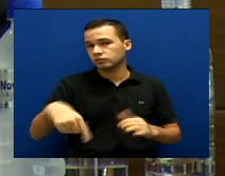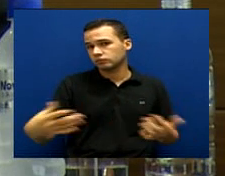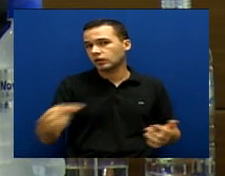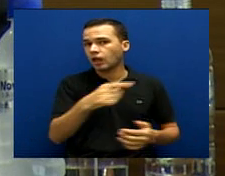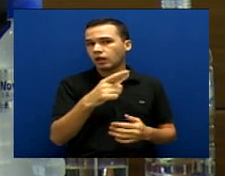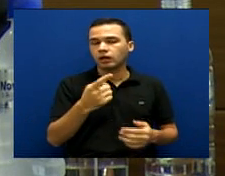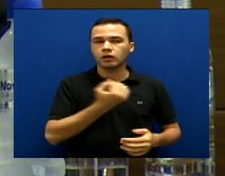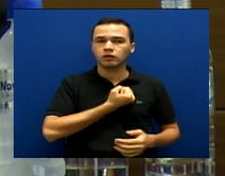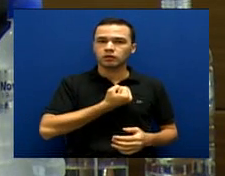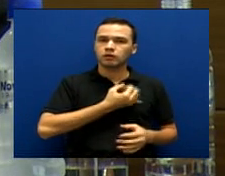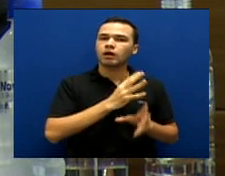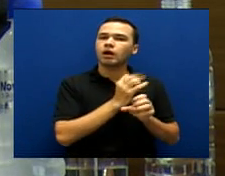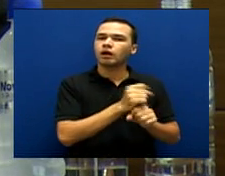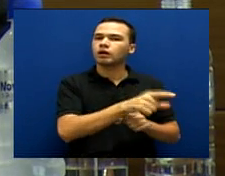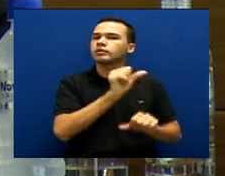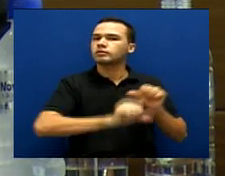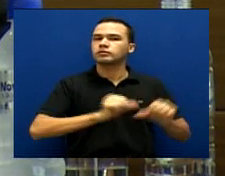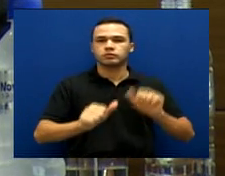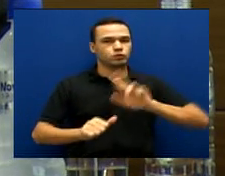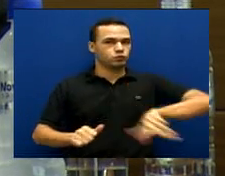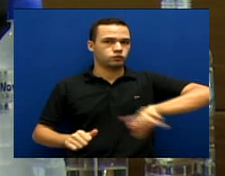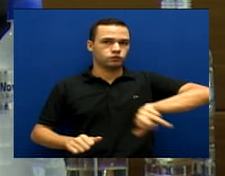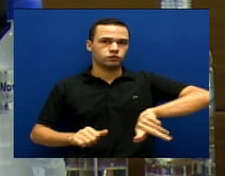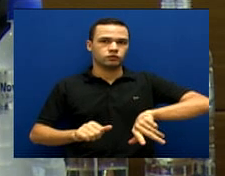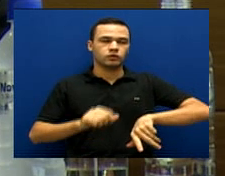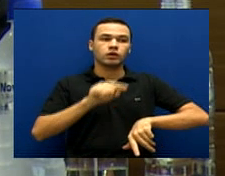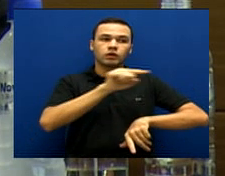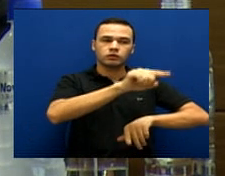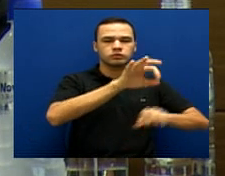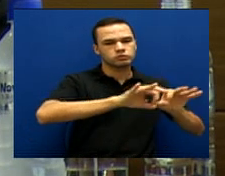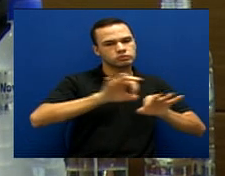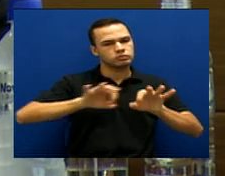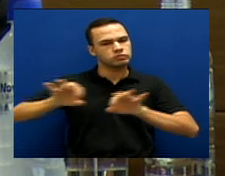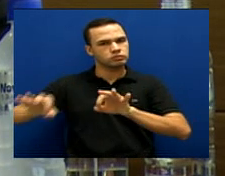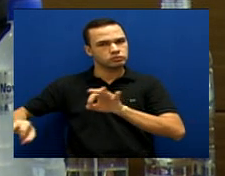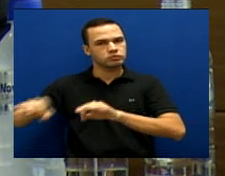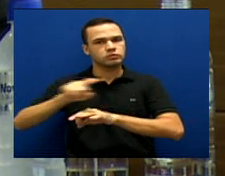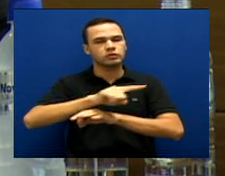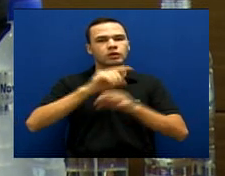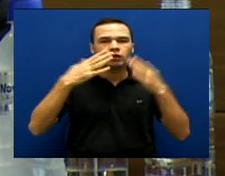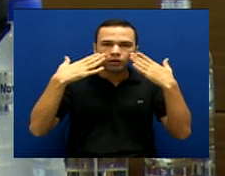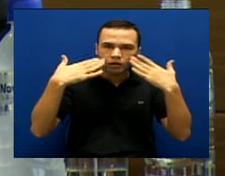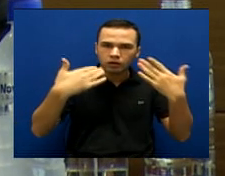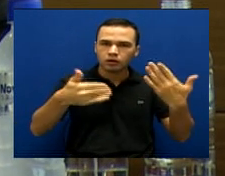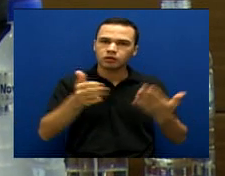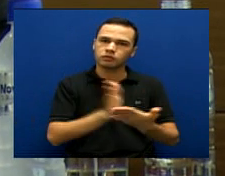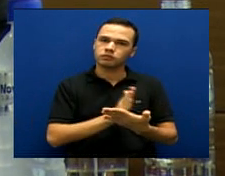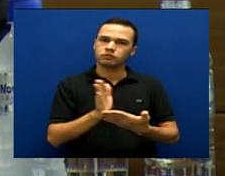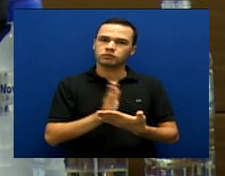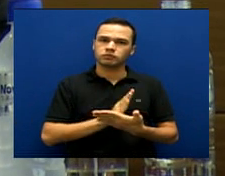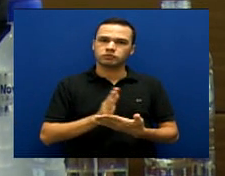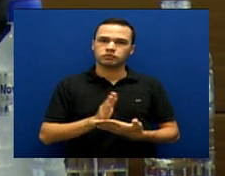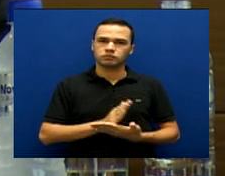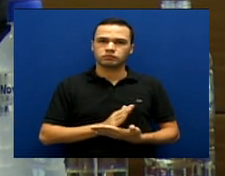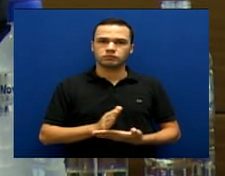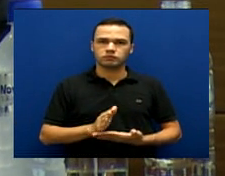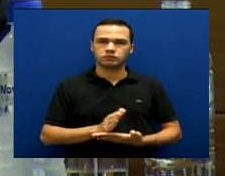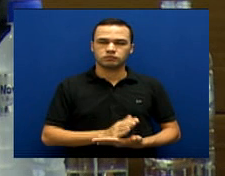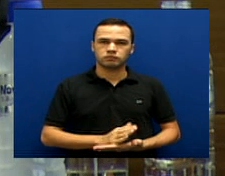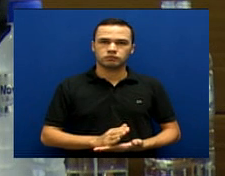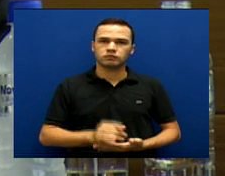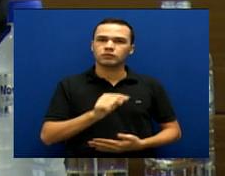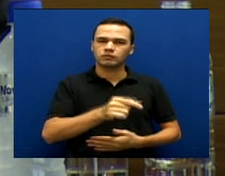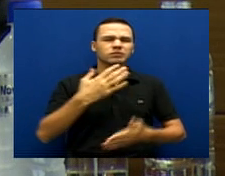não é que eles vão mudar essas situações que foram pontualmente apontados em termos de de do